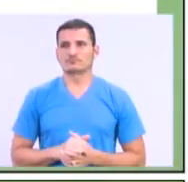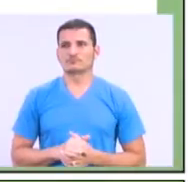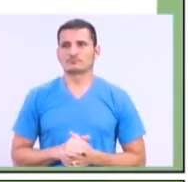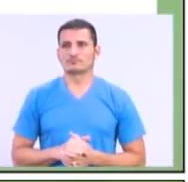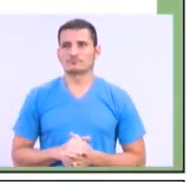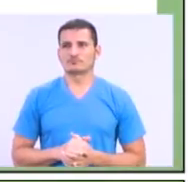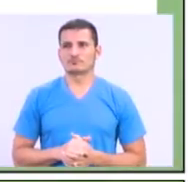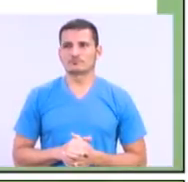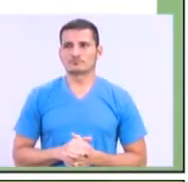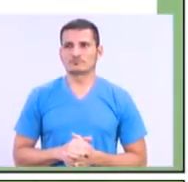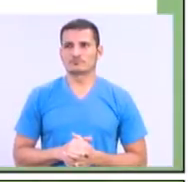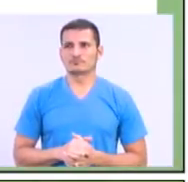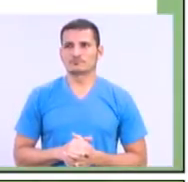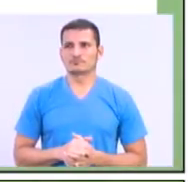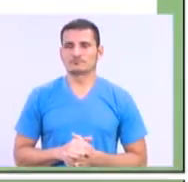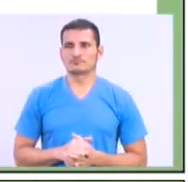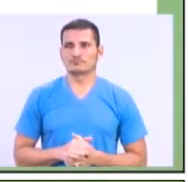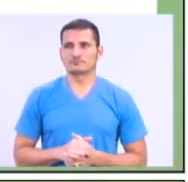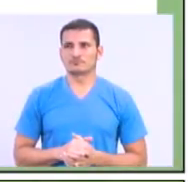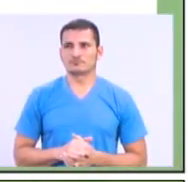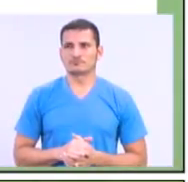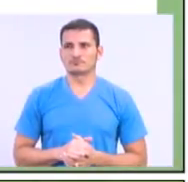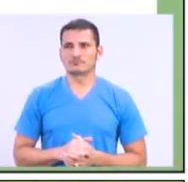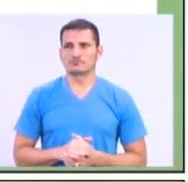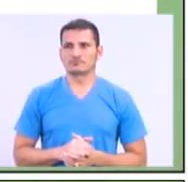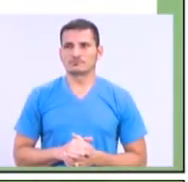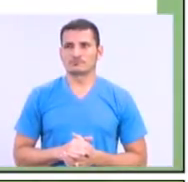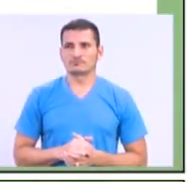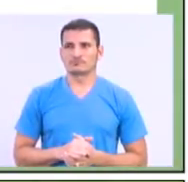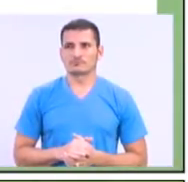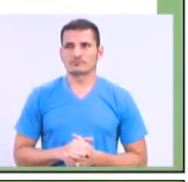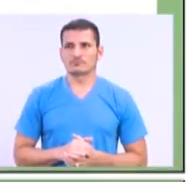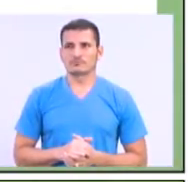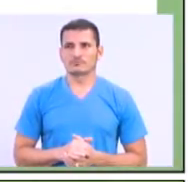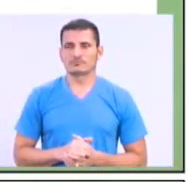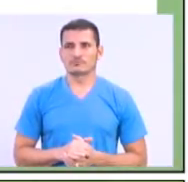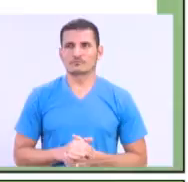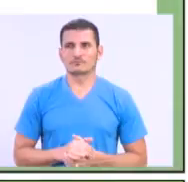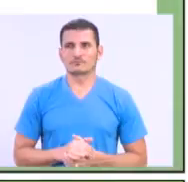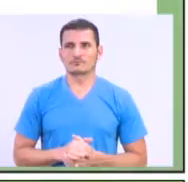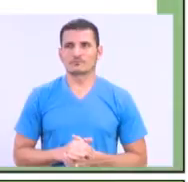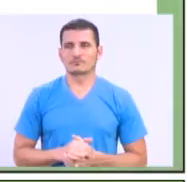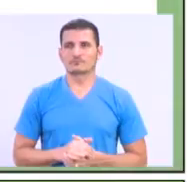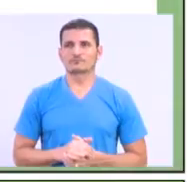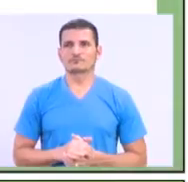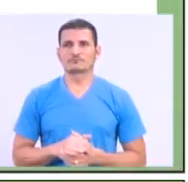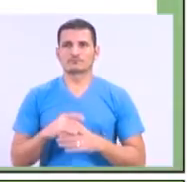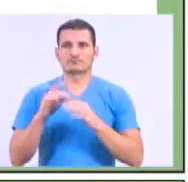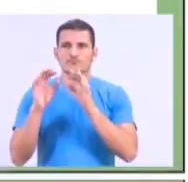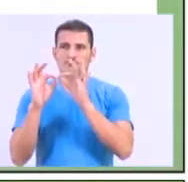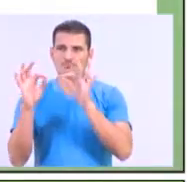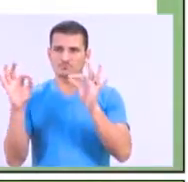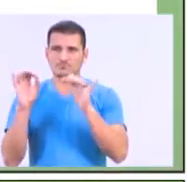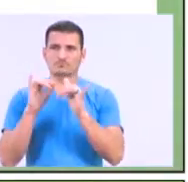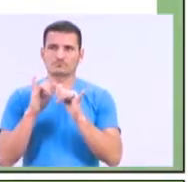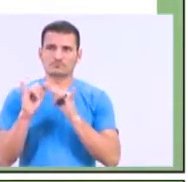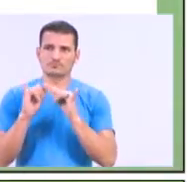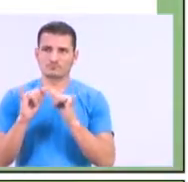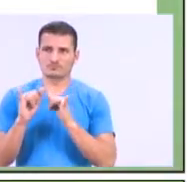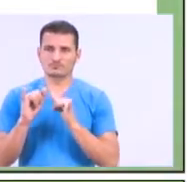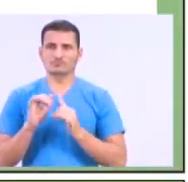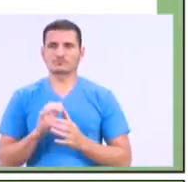tags HTML. E dentro disso nós podemos registrar aqui informações. Percebam